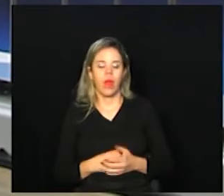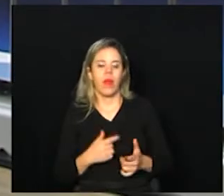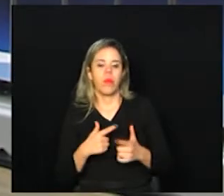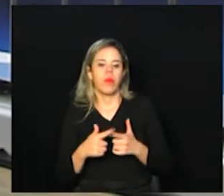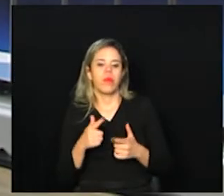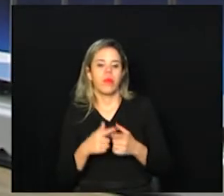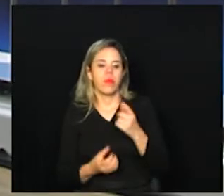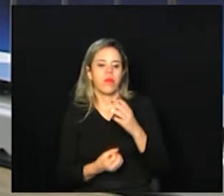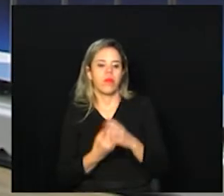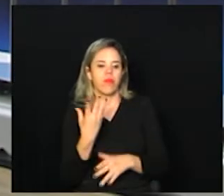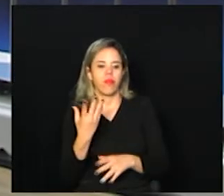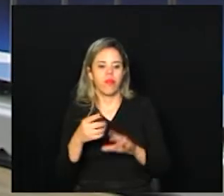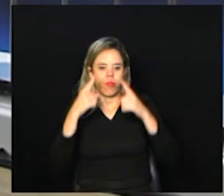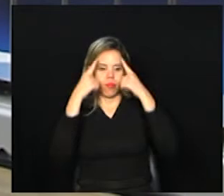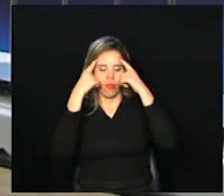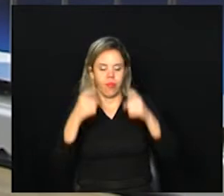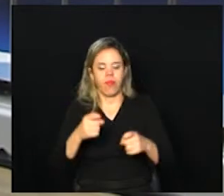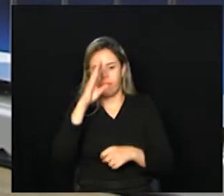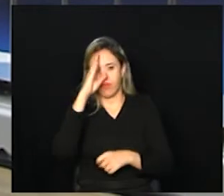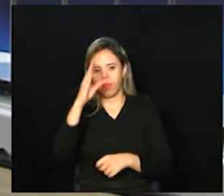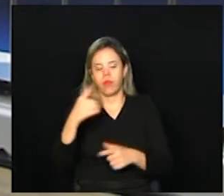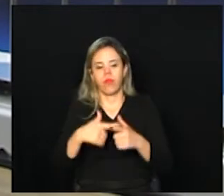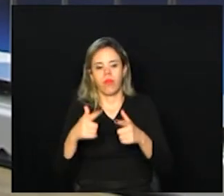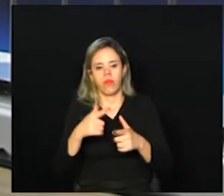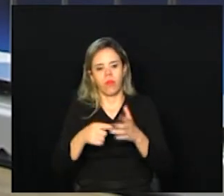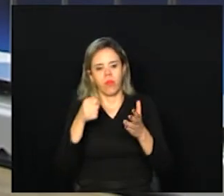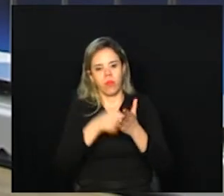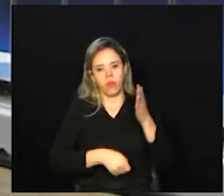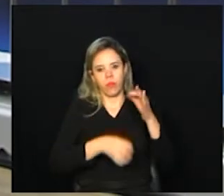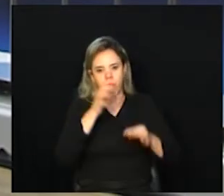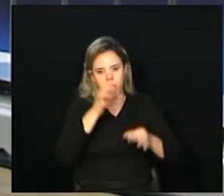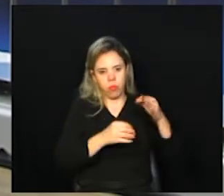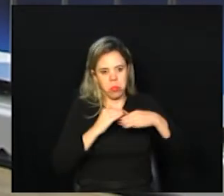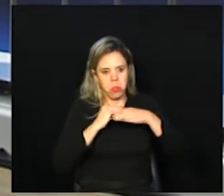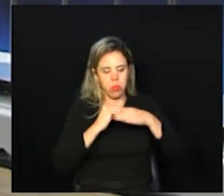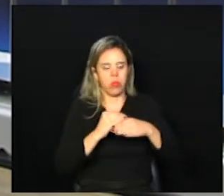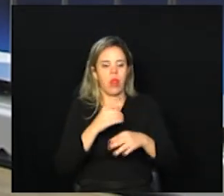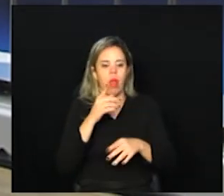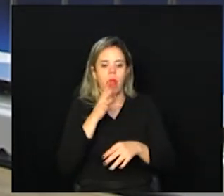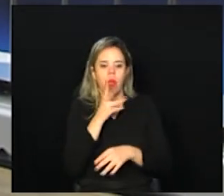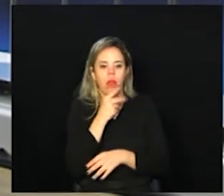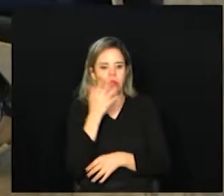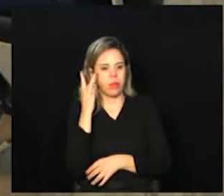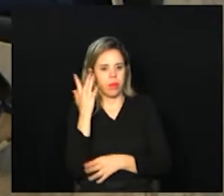para tantos casos? A luta por justiça ainda é muito longa?